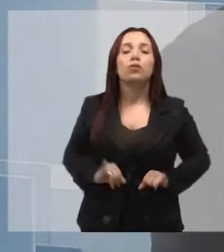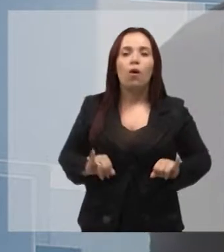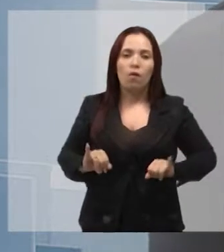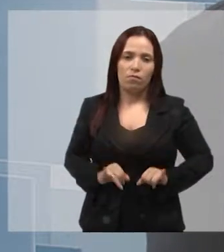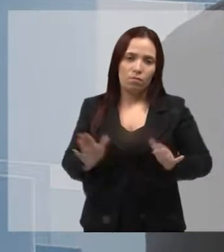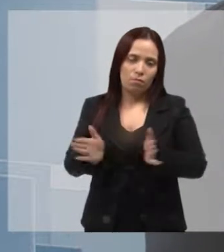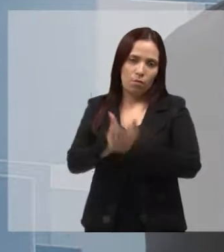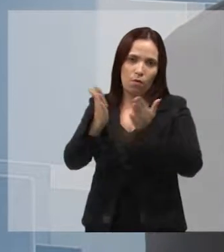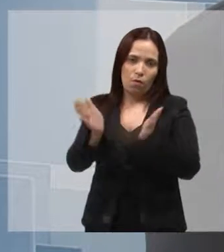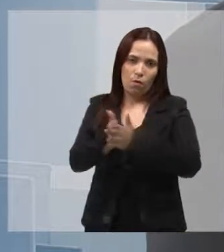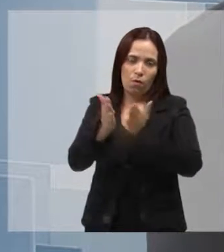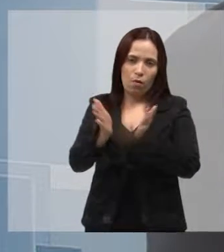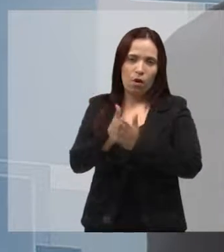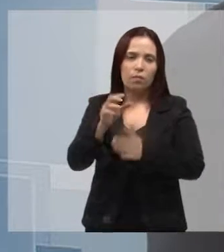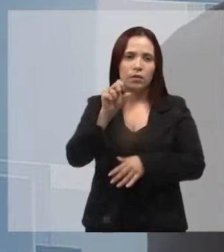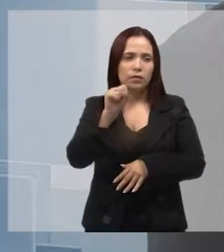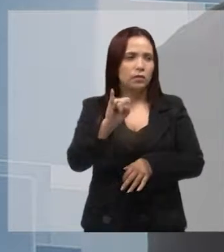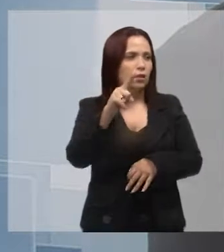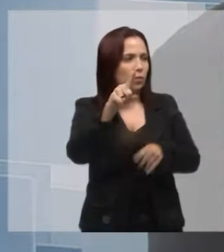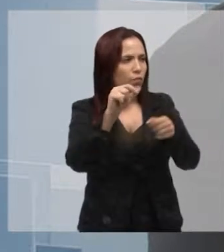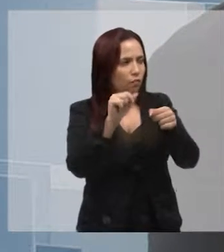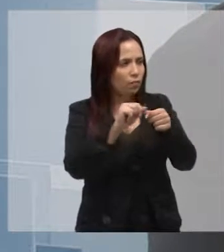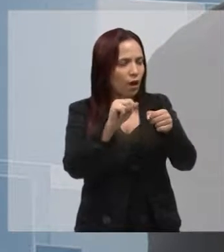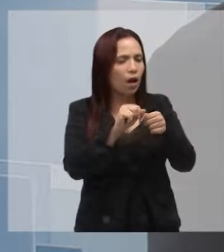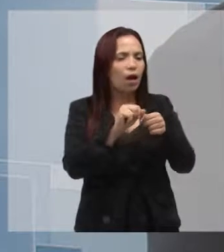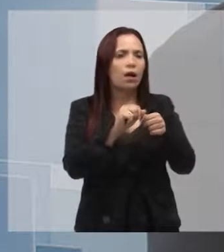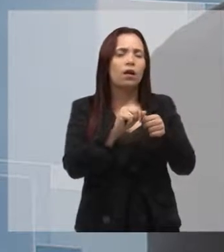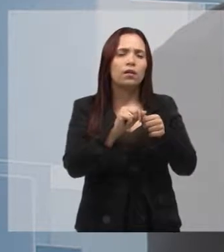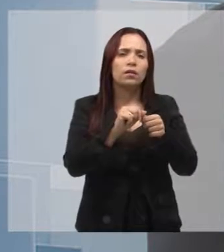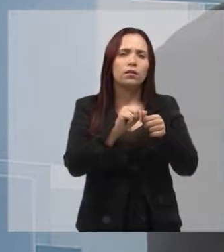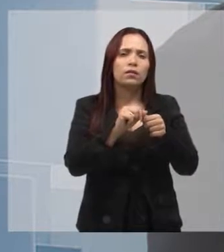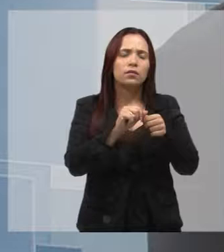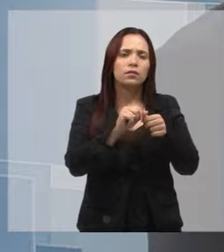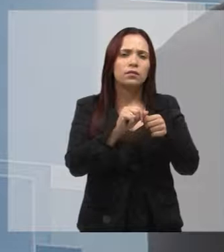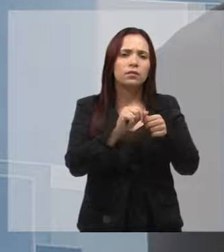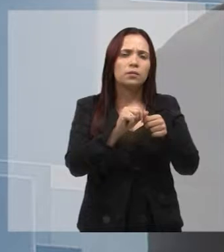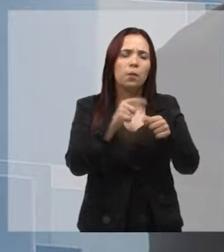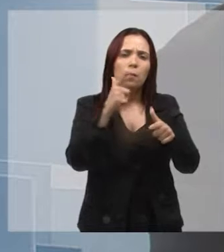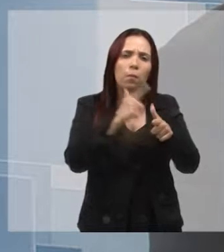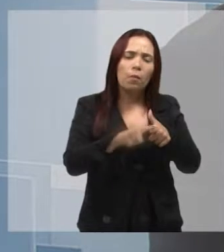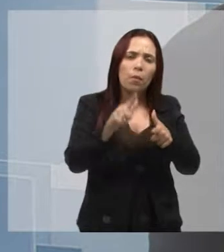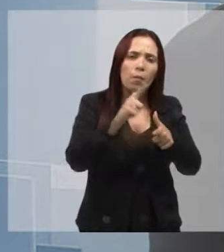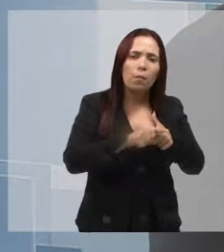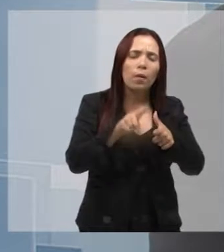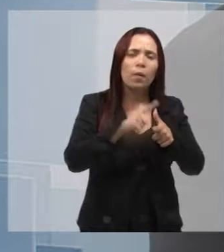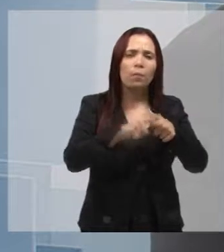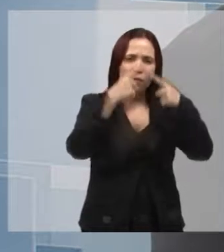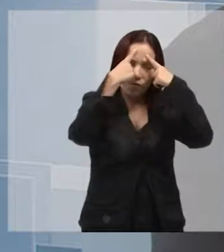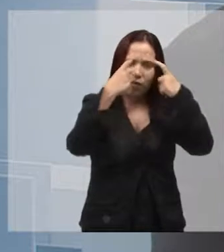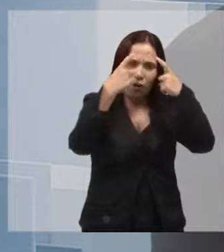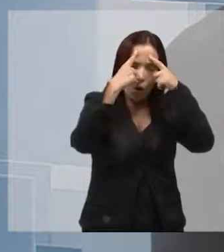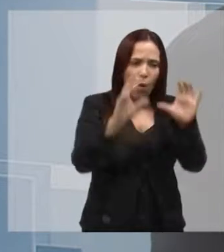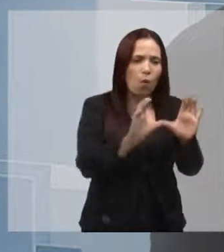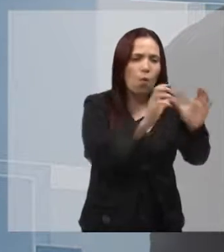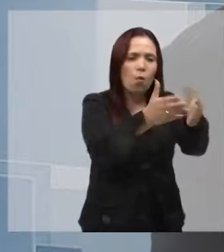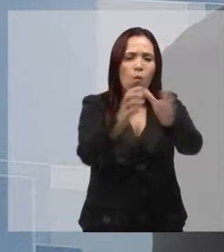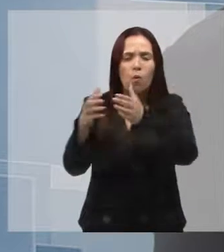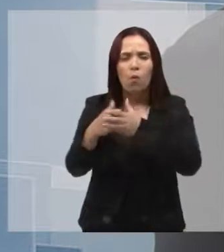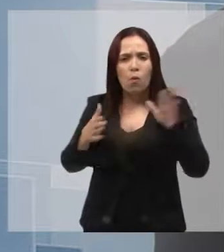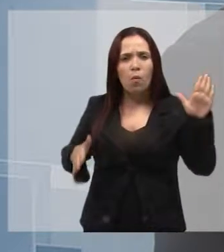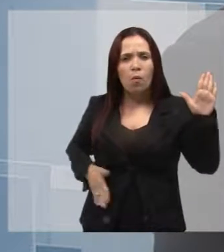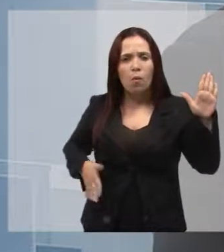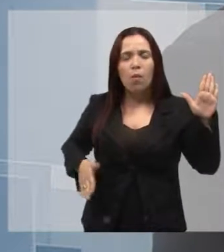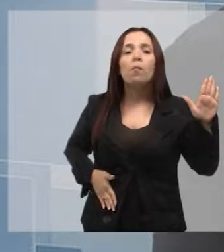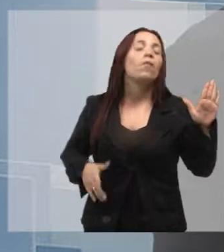pobre. Qualquer ato que você faça para retirar esse peso desse crime organizado de cima da população, quem